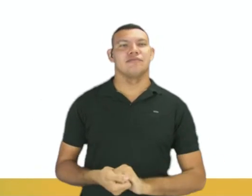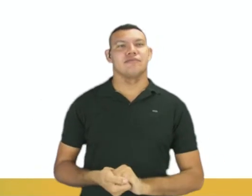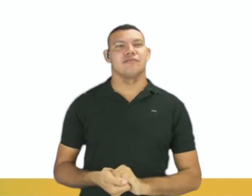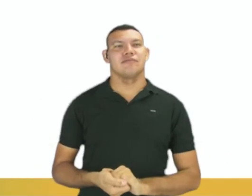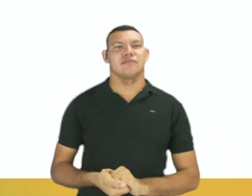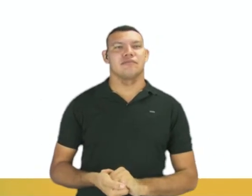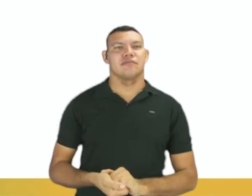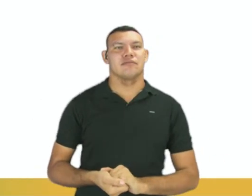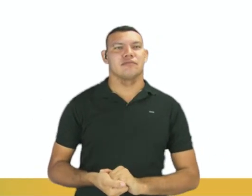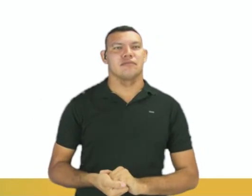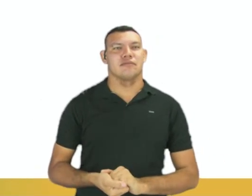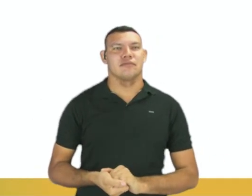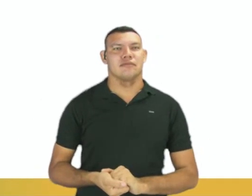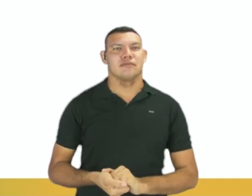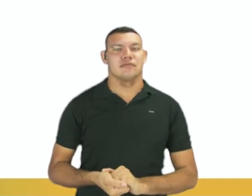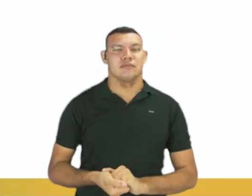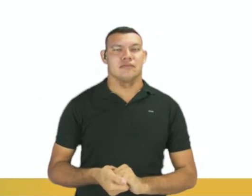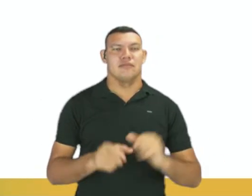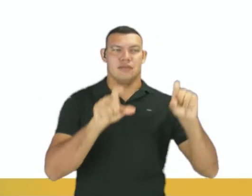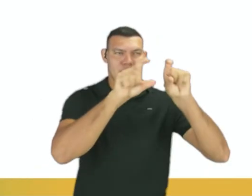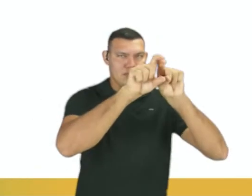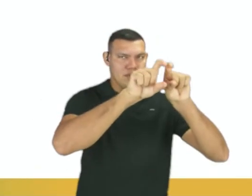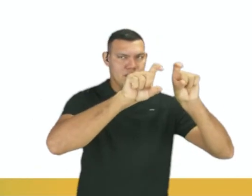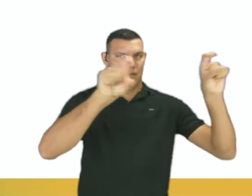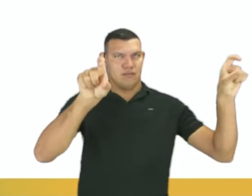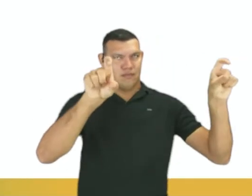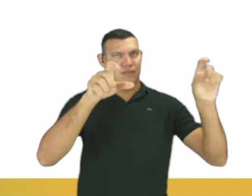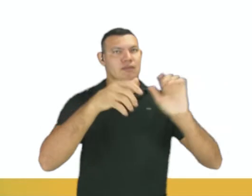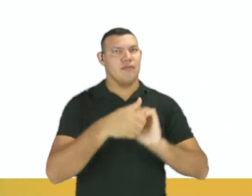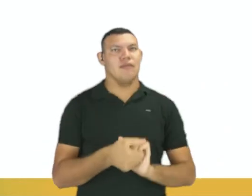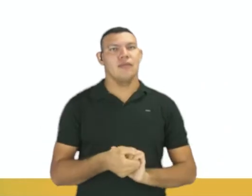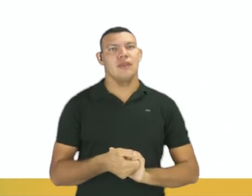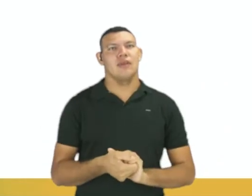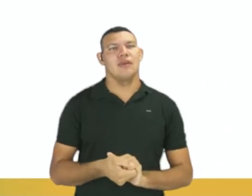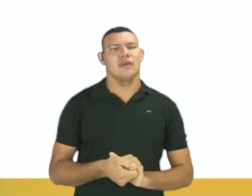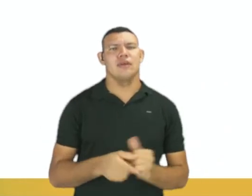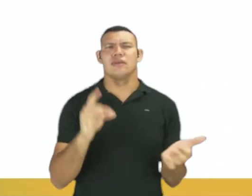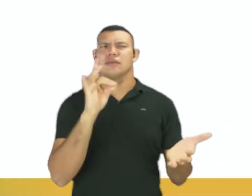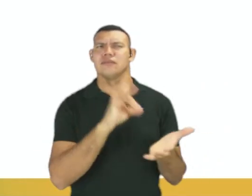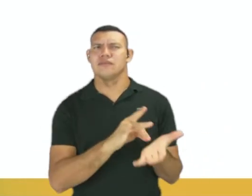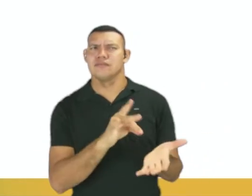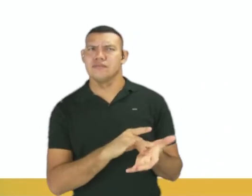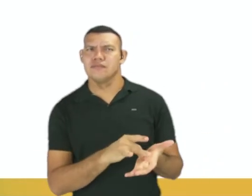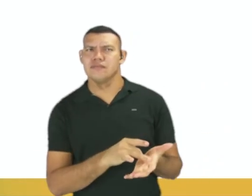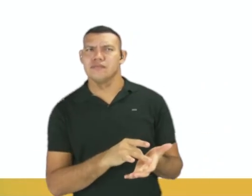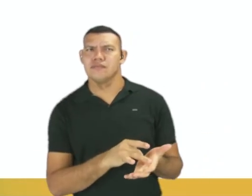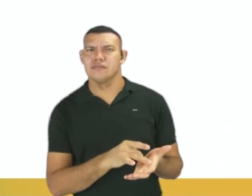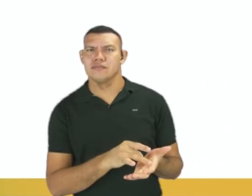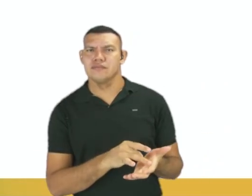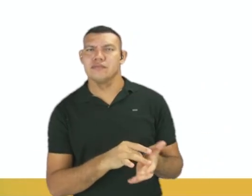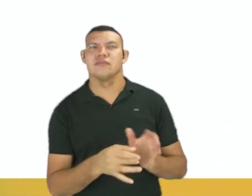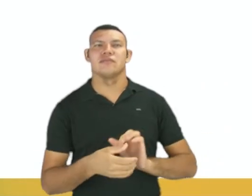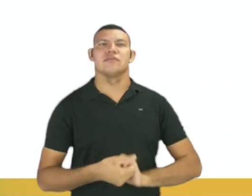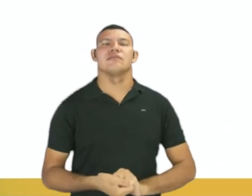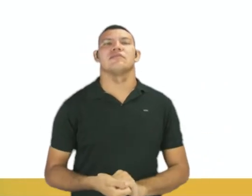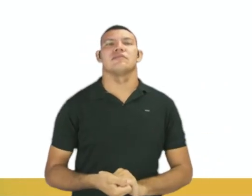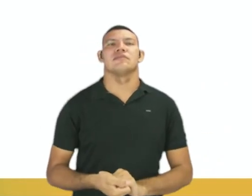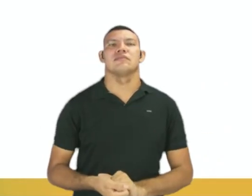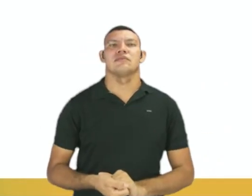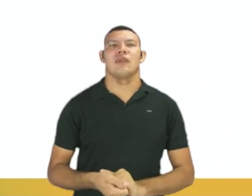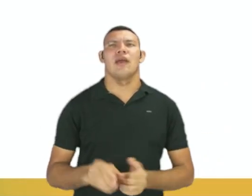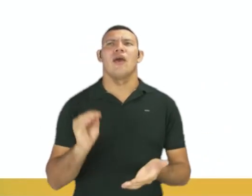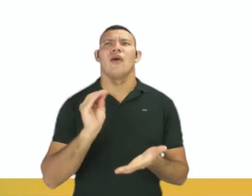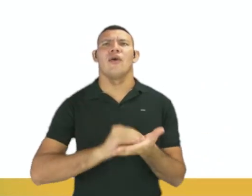ó ó na primeira hora na primeira no primeira tirinha temos É verdade que vocês podem